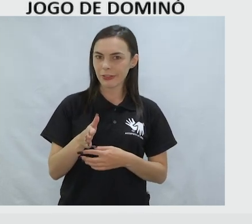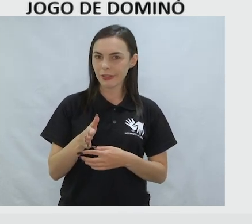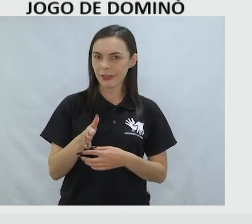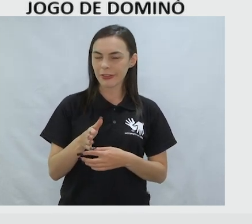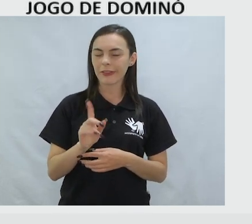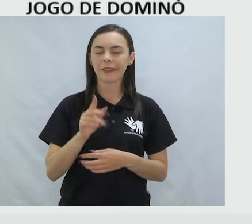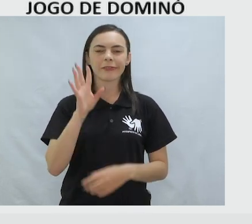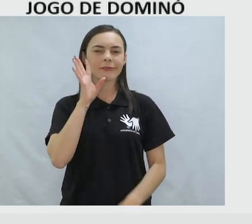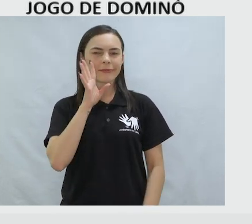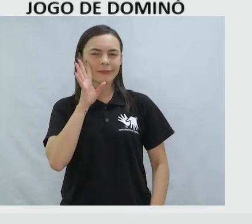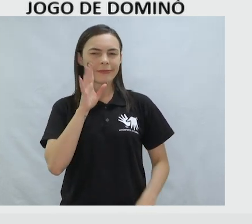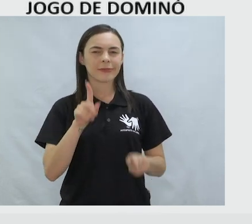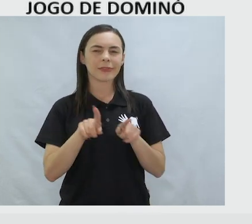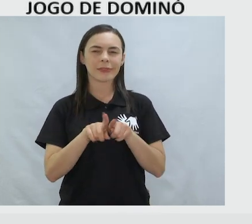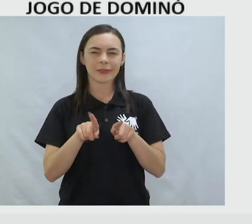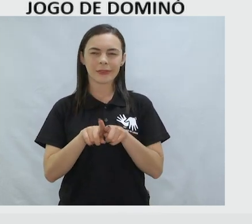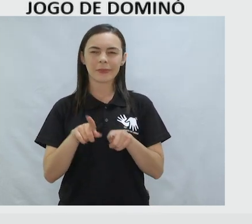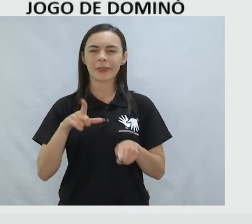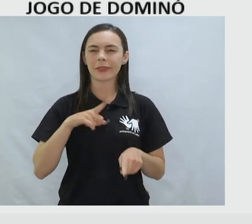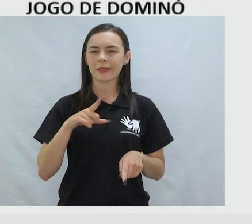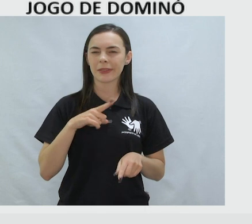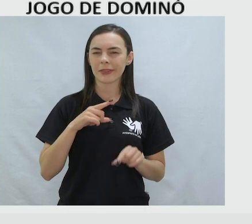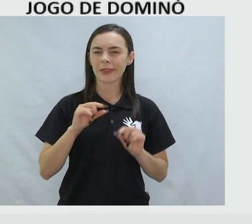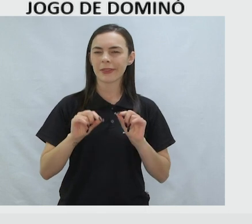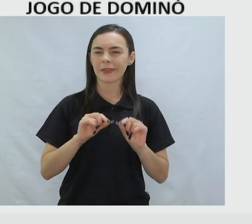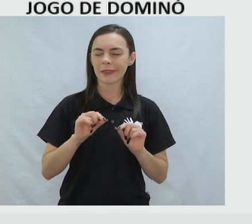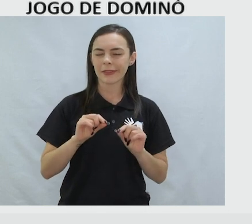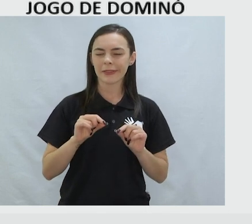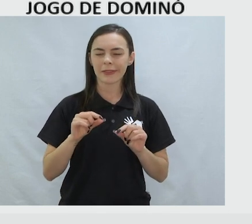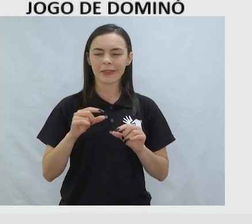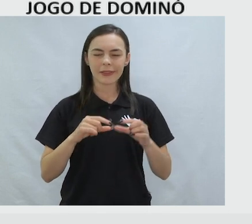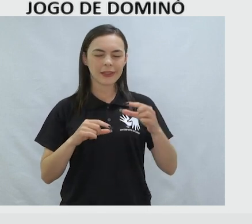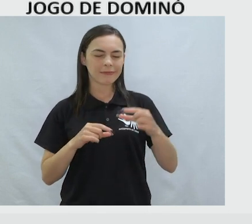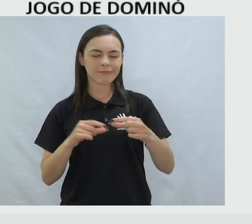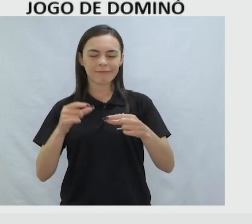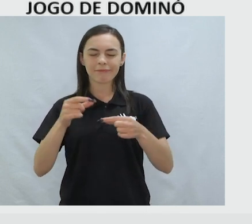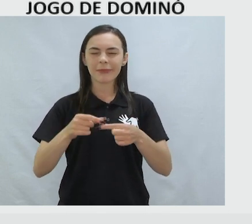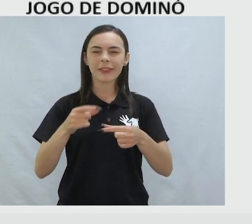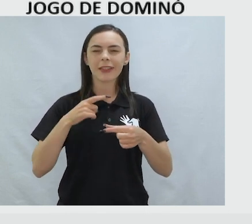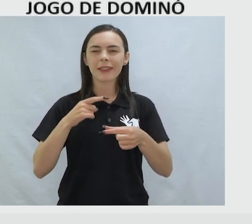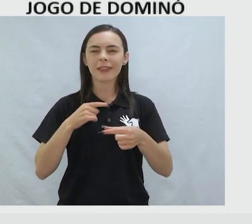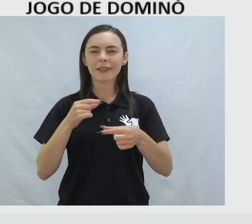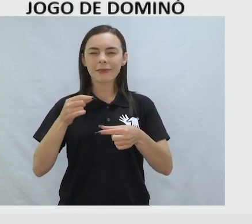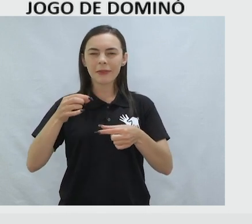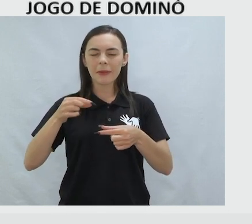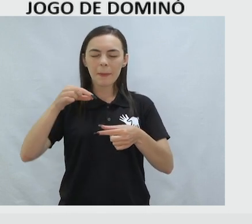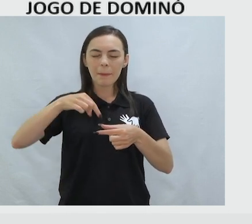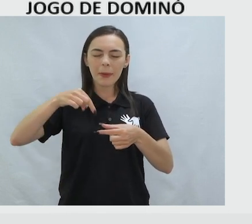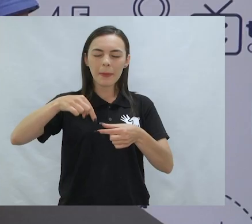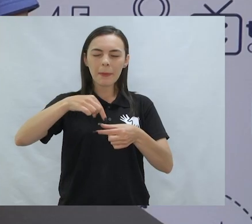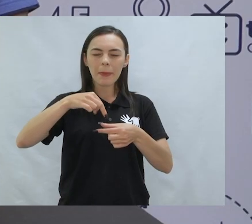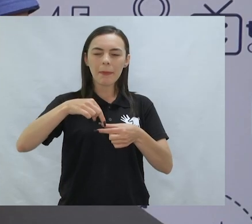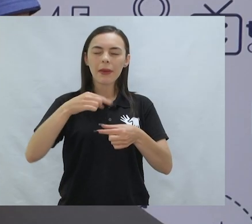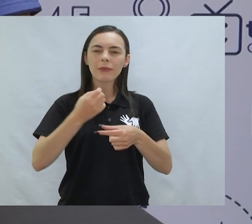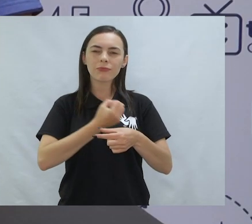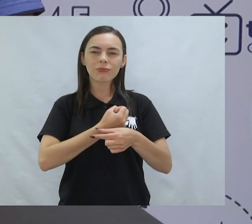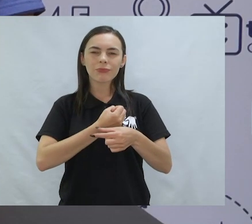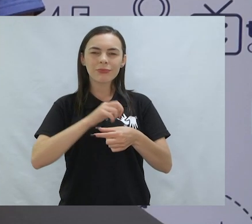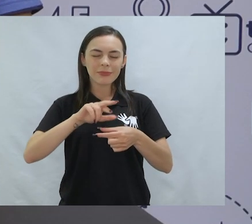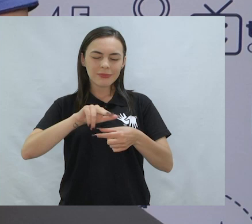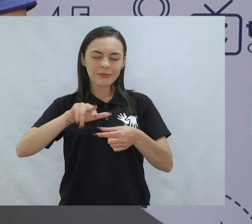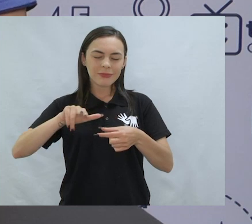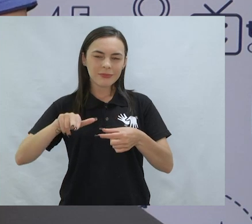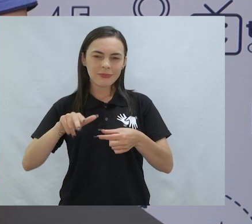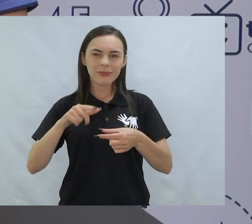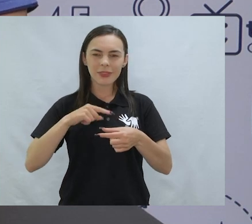dominó também é muito legal, porque ele tem várias pecinhas que tem aquelas bolinhas pintadinhas em